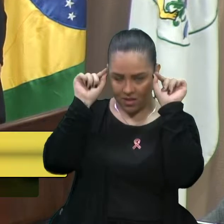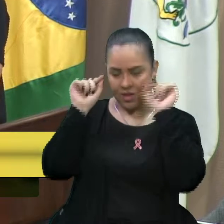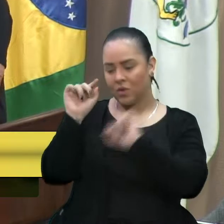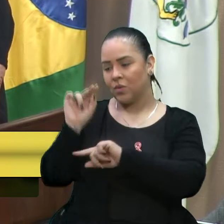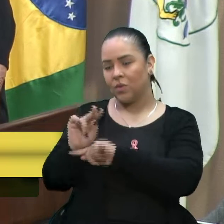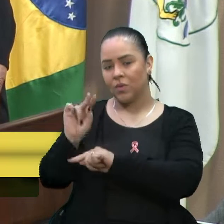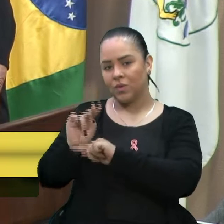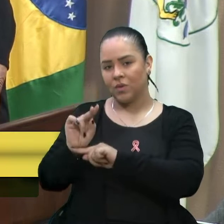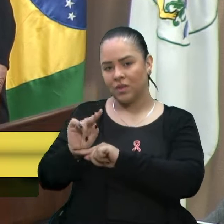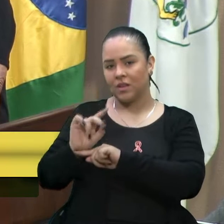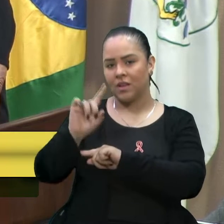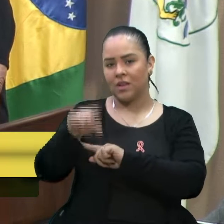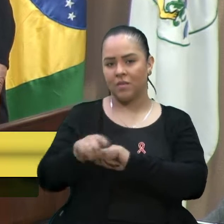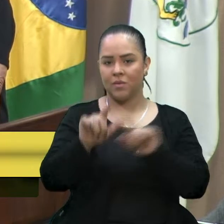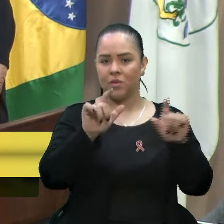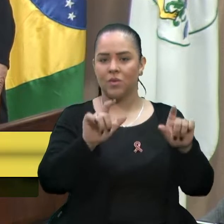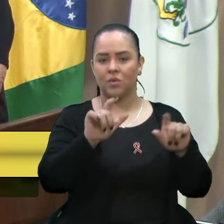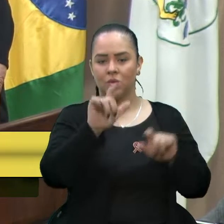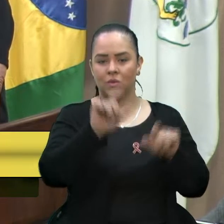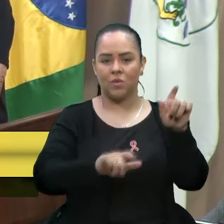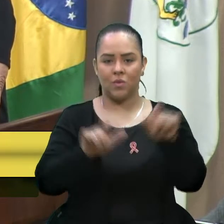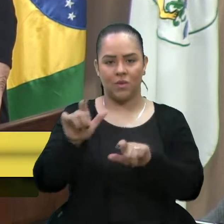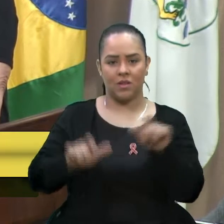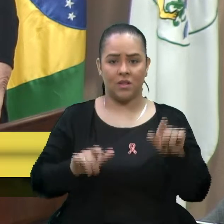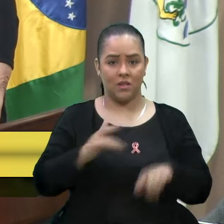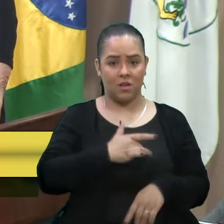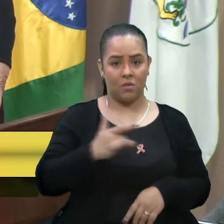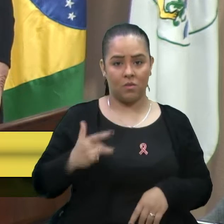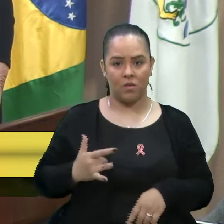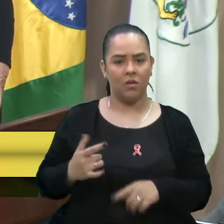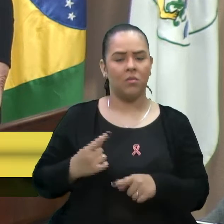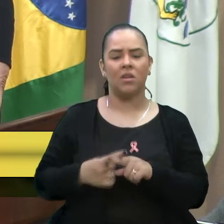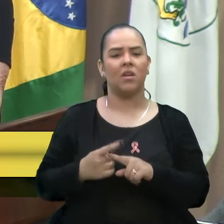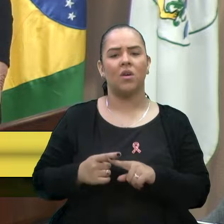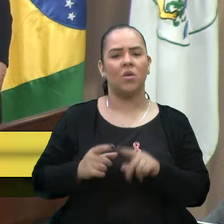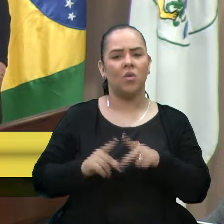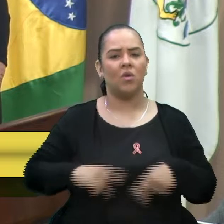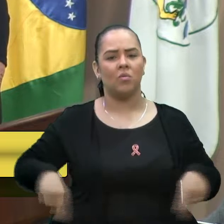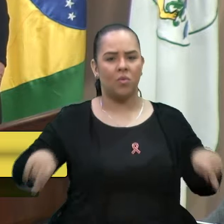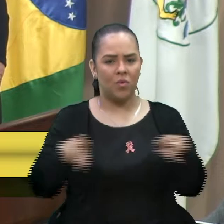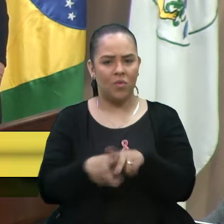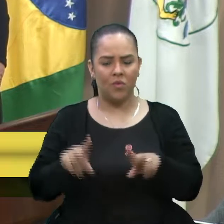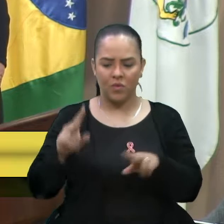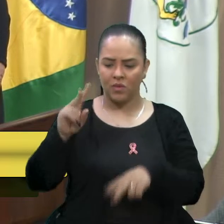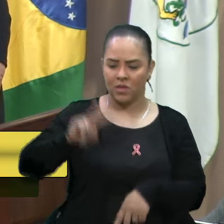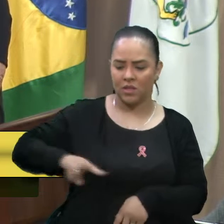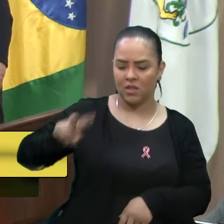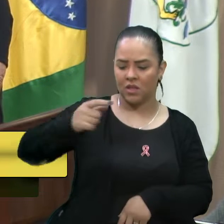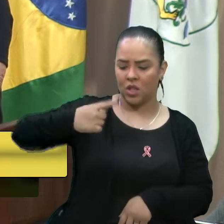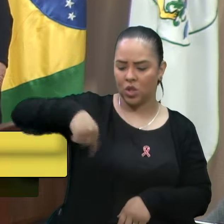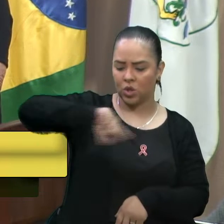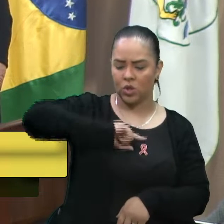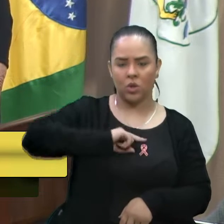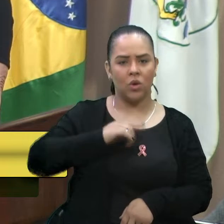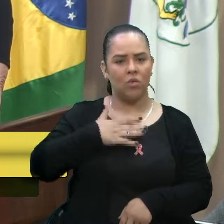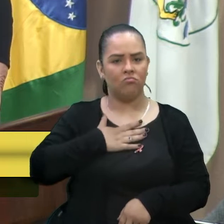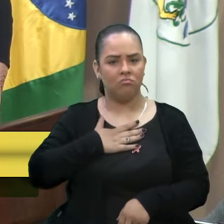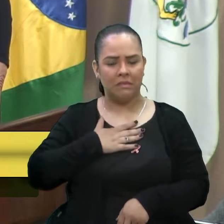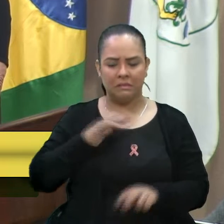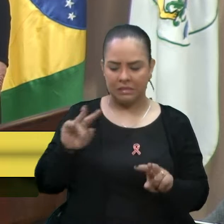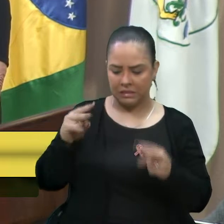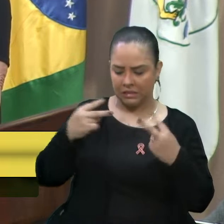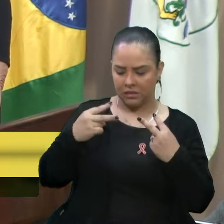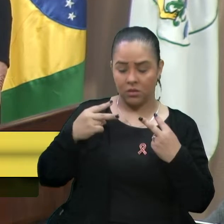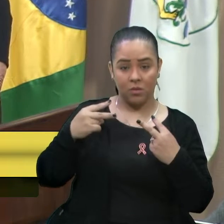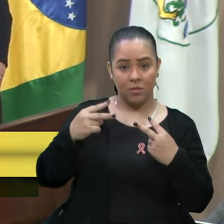de saúde. Muitas vezes a população vê em nós, ou quase sempre vê em nós, o primeiro lugar